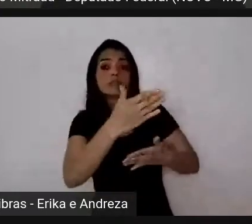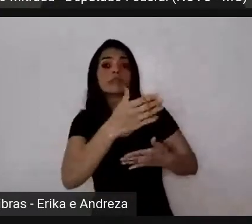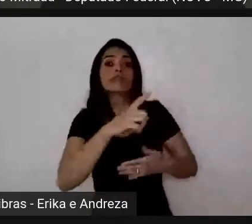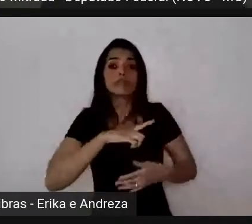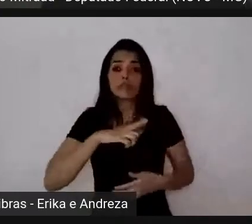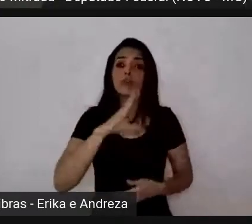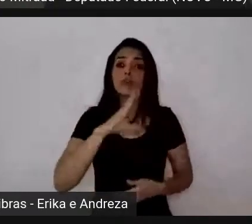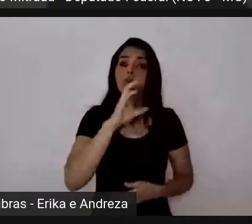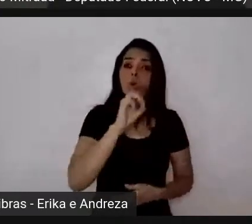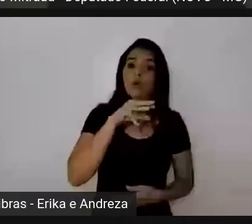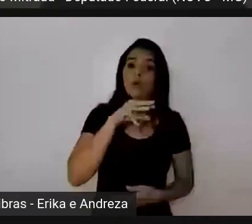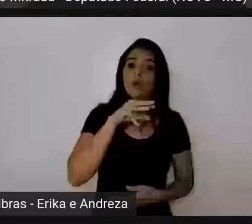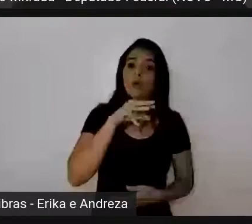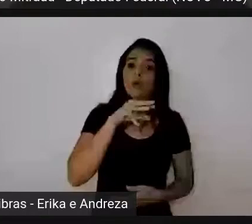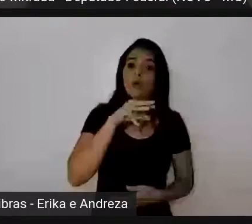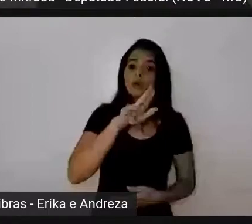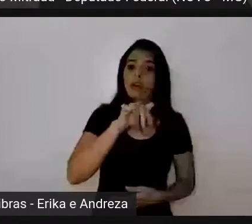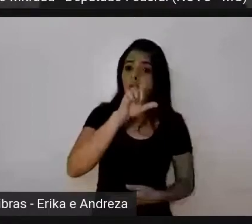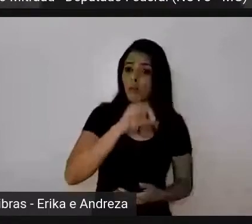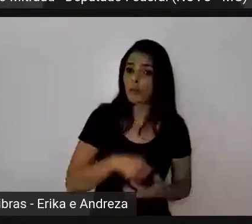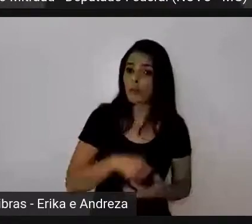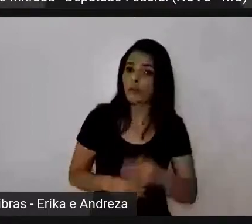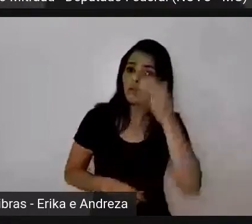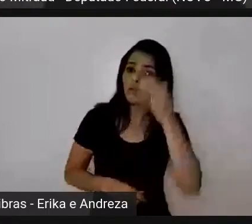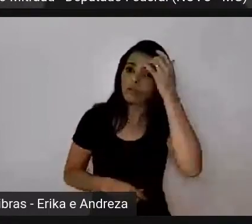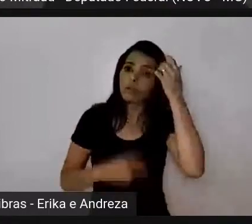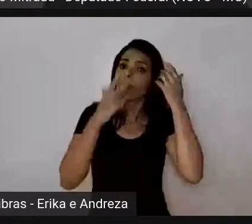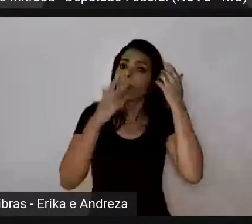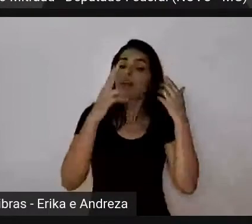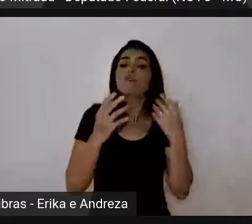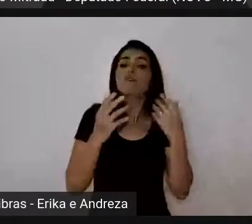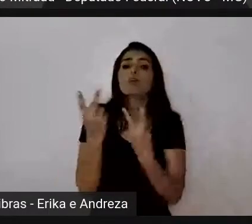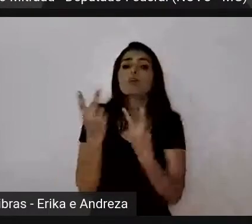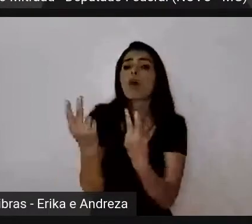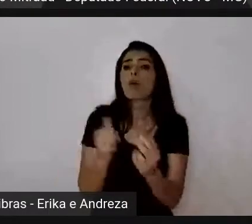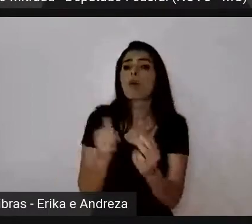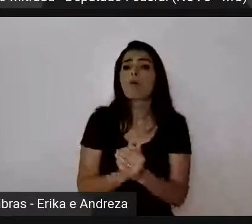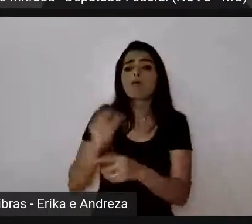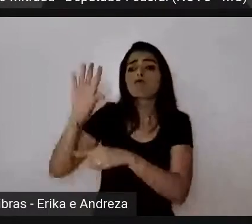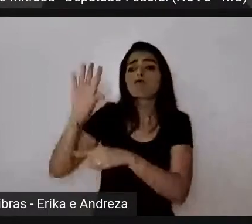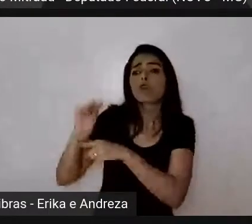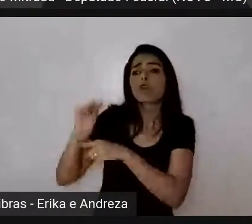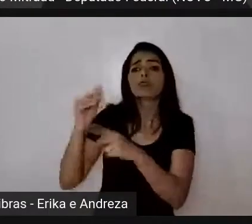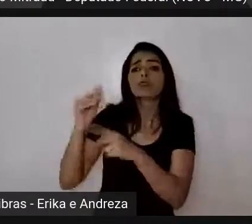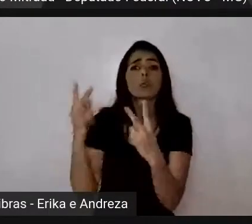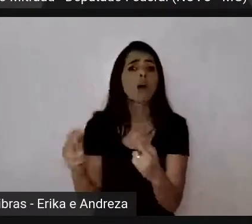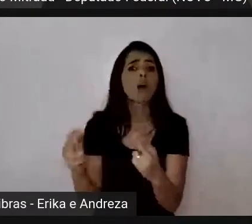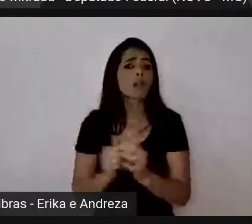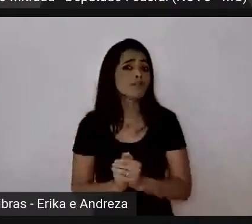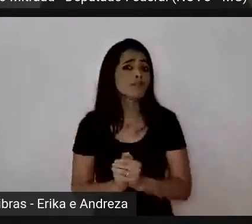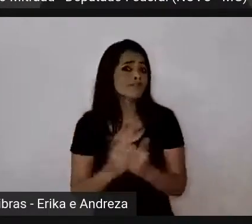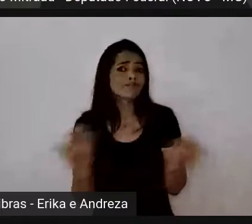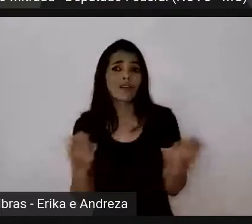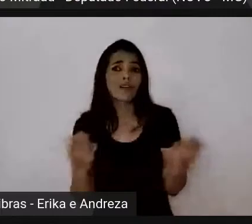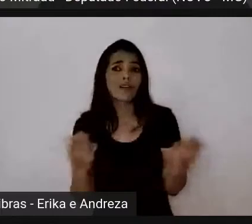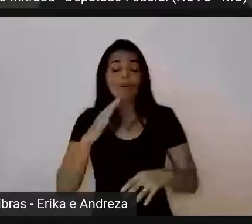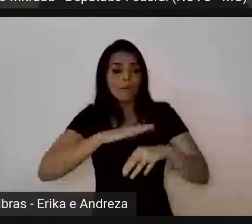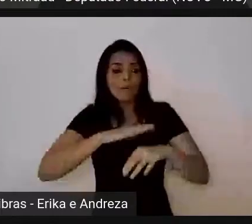ocupa um cargo comissionado, o videomaker foi igual, o fotógrafo idem, né? Então, já é